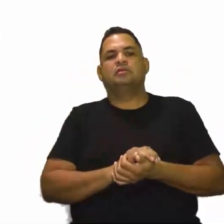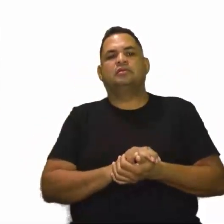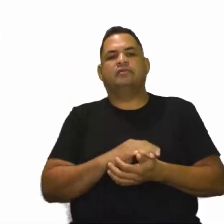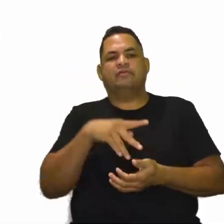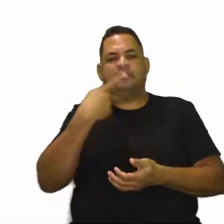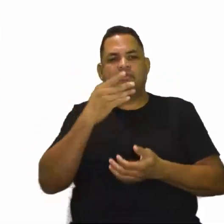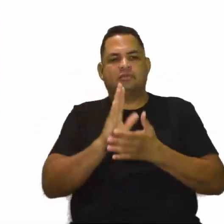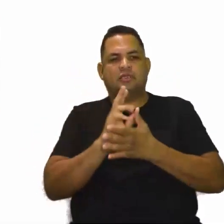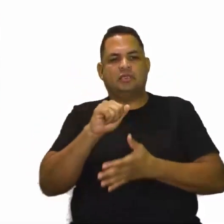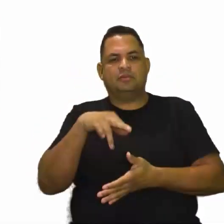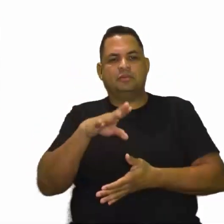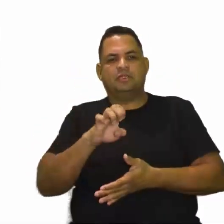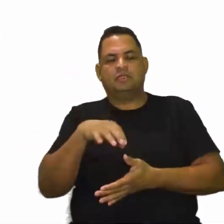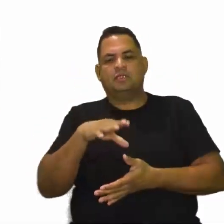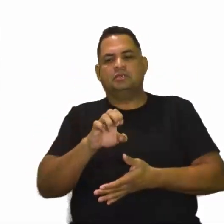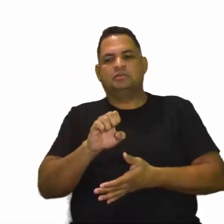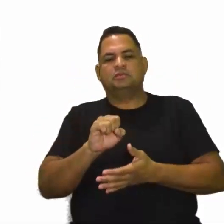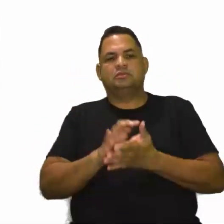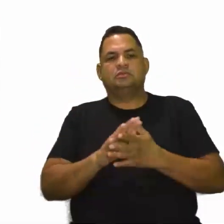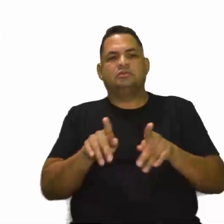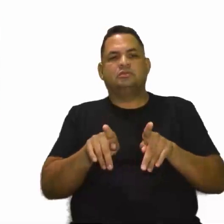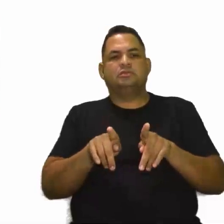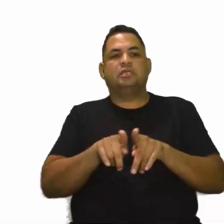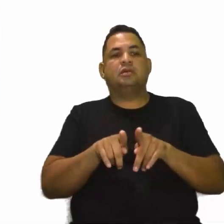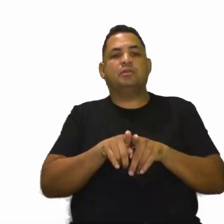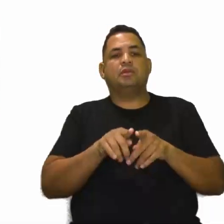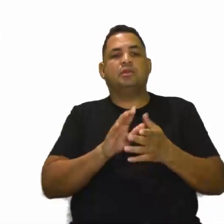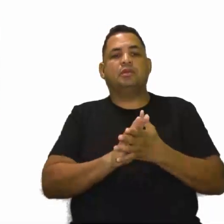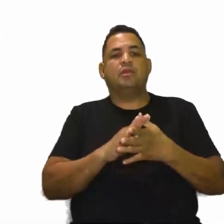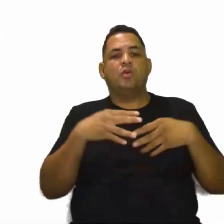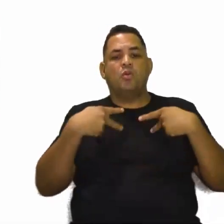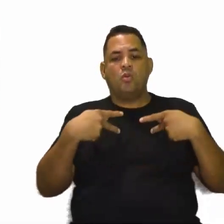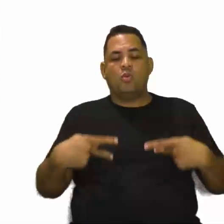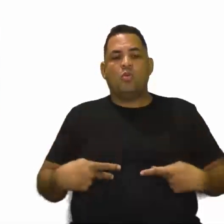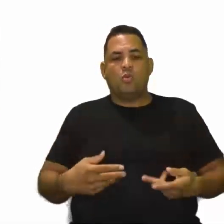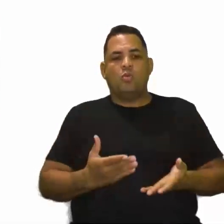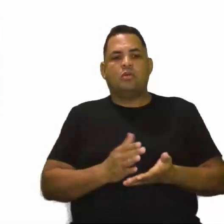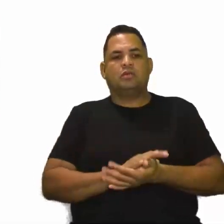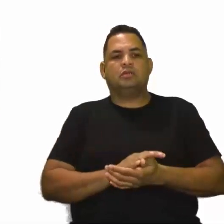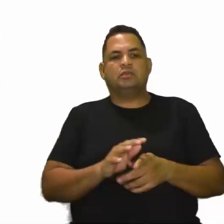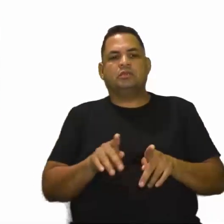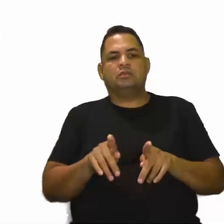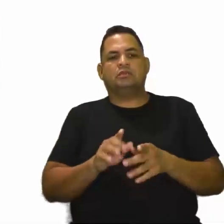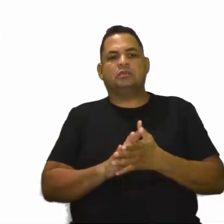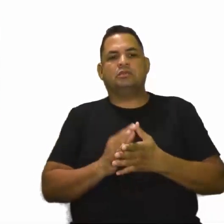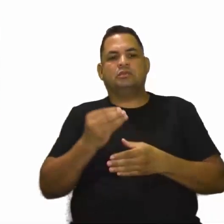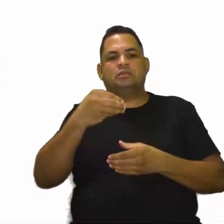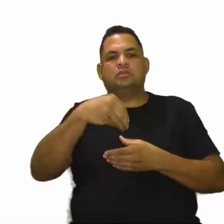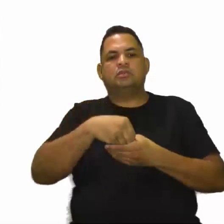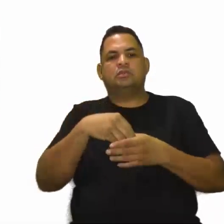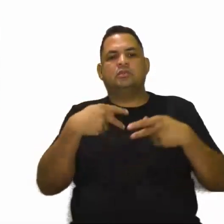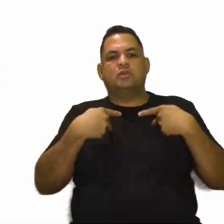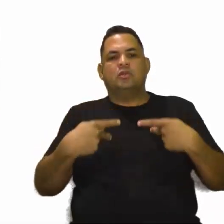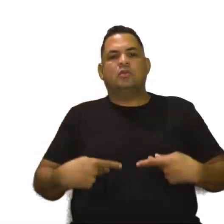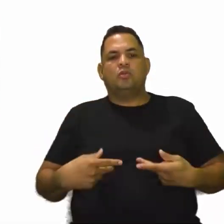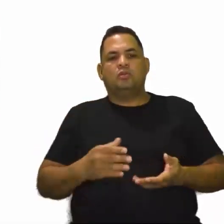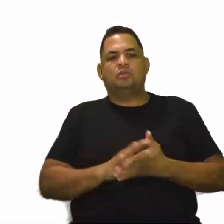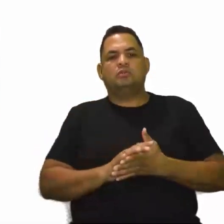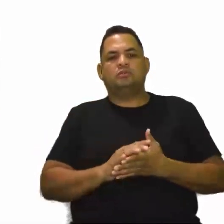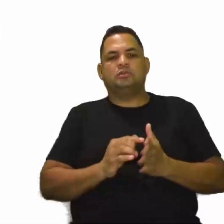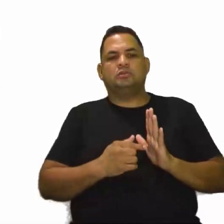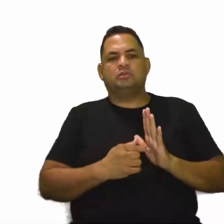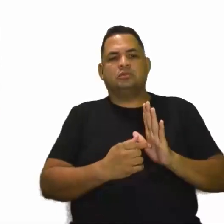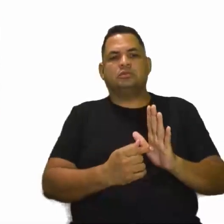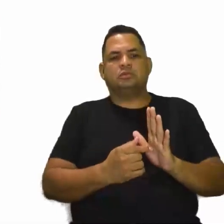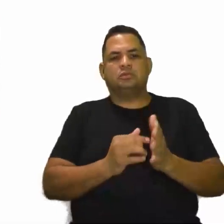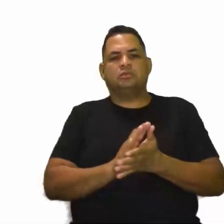da anamnese, falamos da composição corporal, e aí dentro dessa composição corporal nós